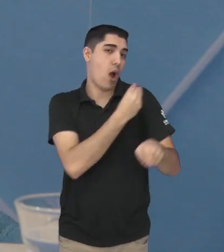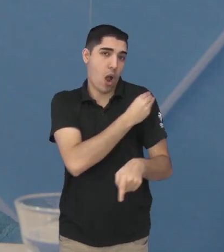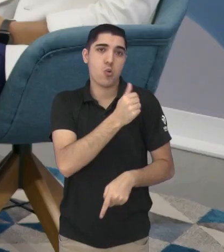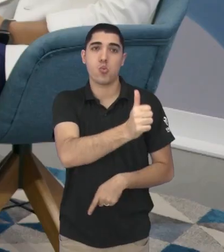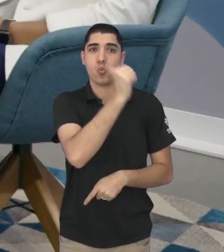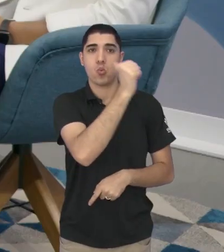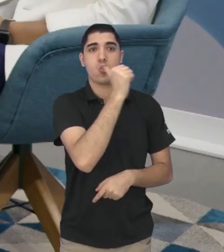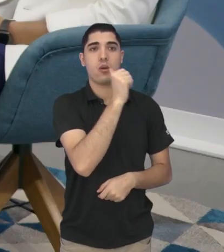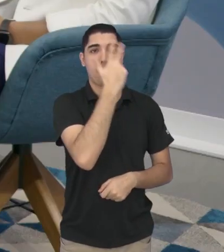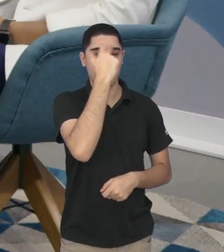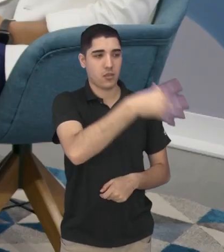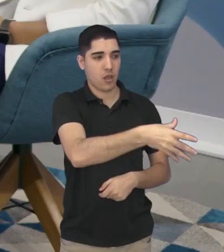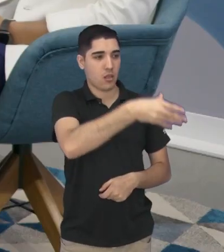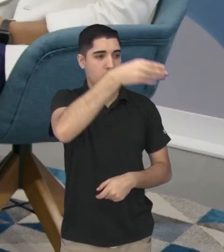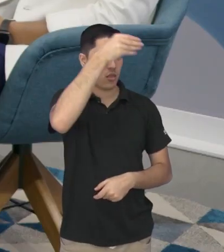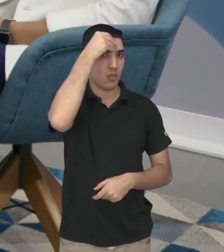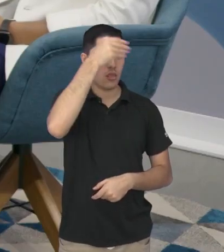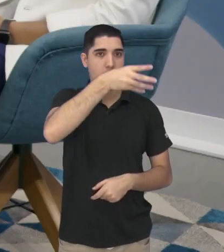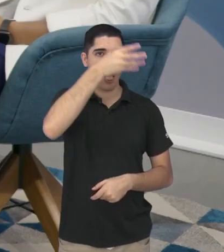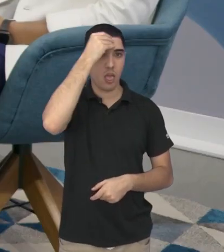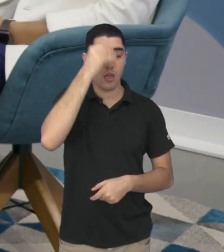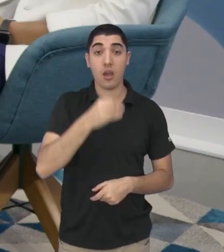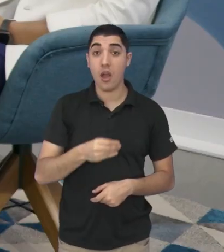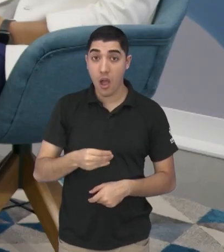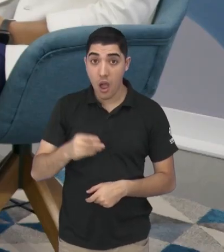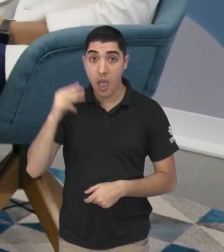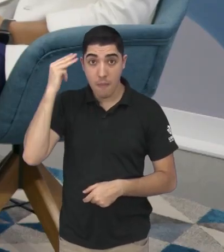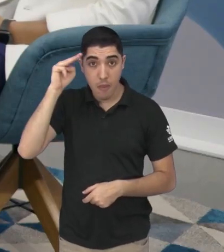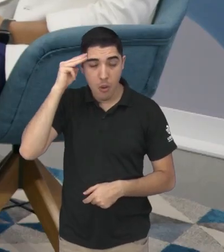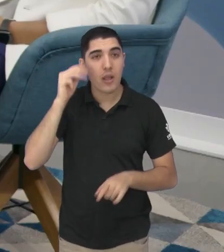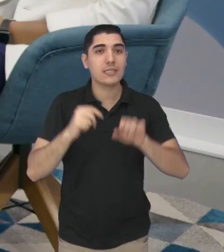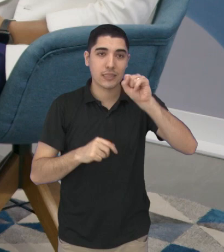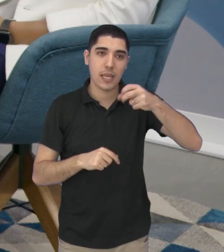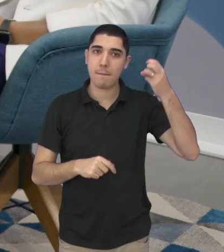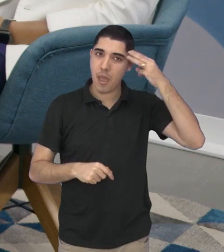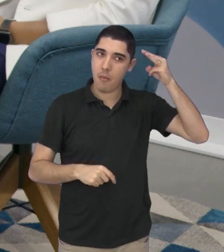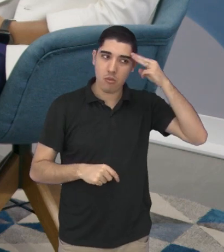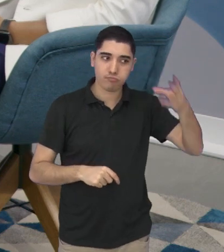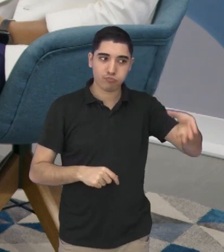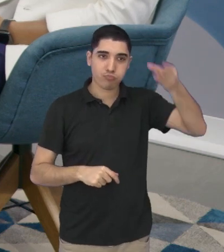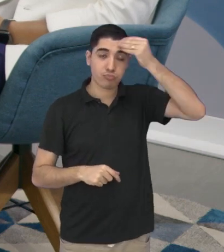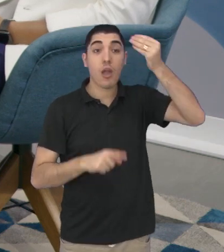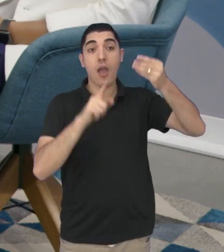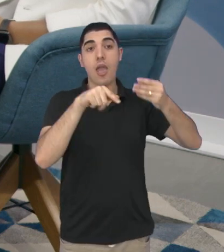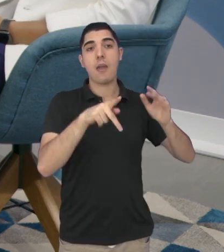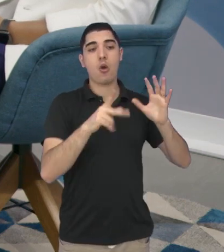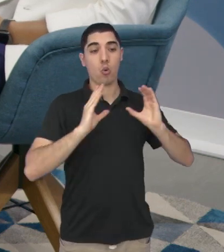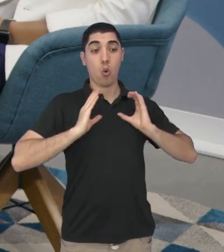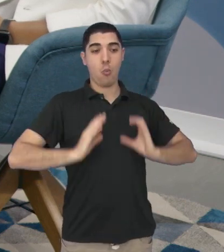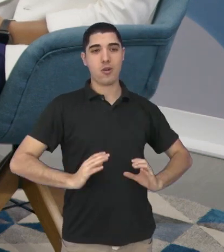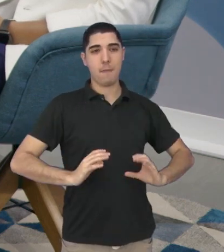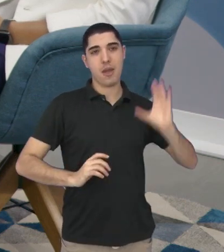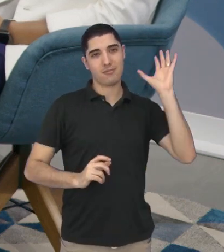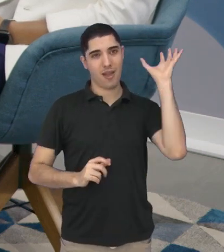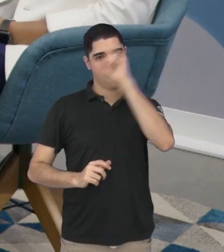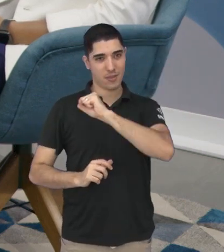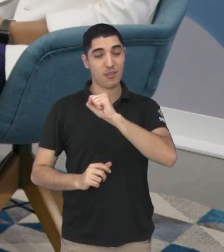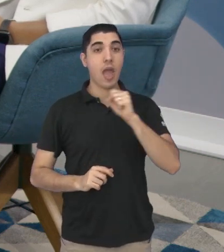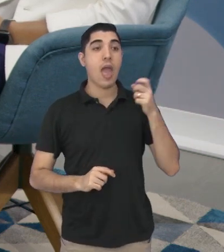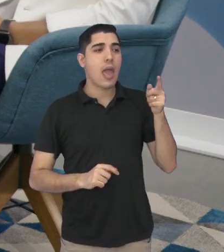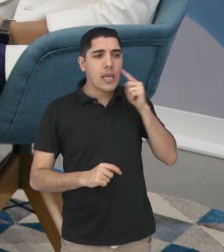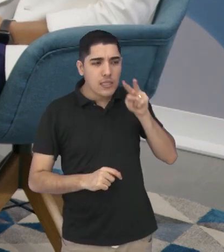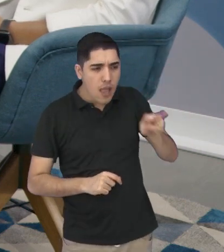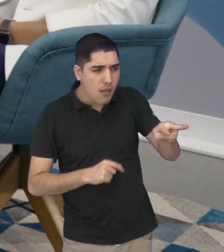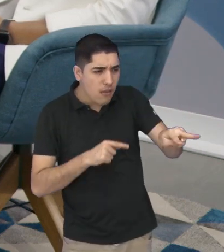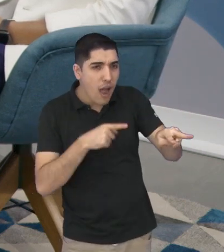Está na memória. Exatamente, é comportamento aprendido, né? E aí, se eu tenho a genética, o comportamento aprendido, a facilidade no